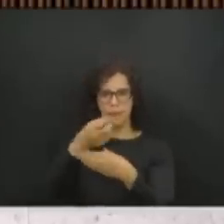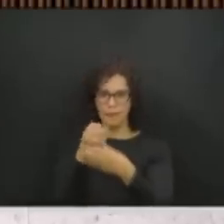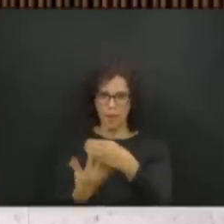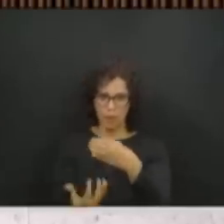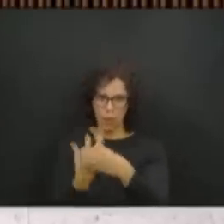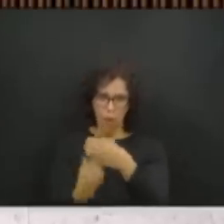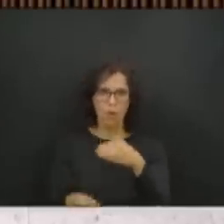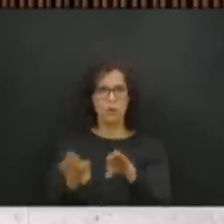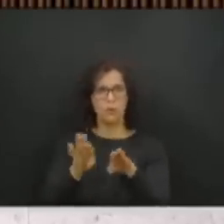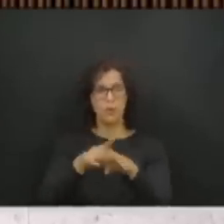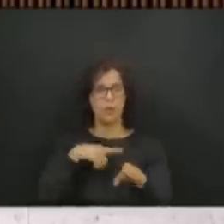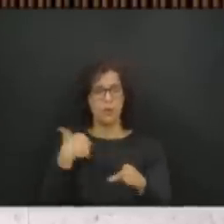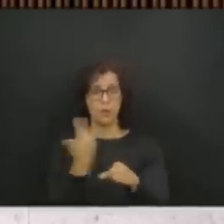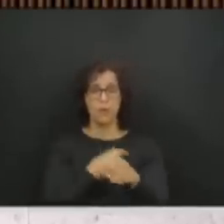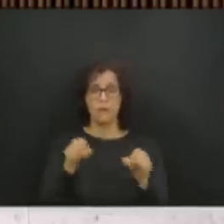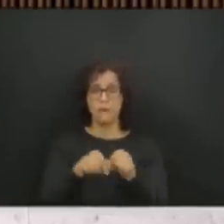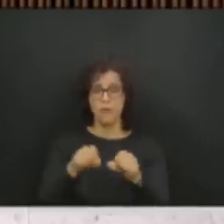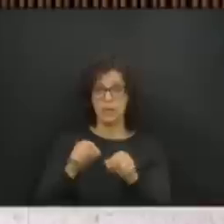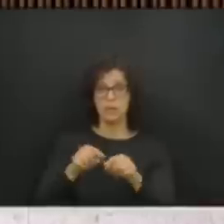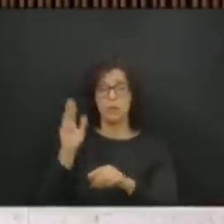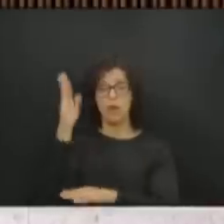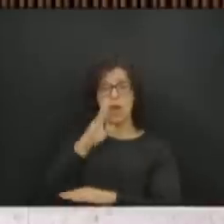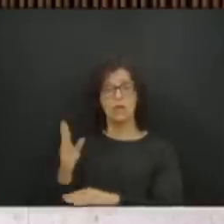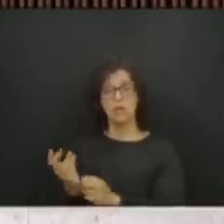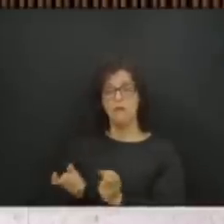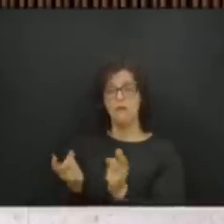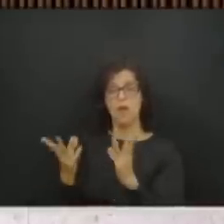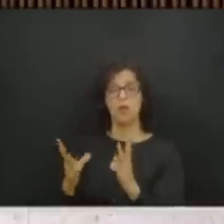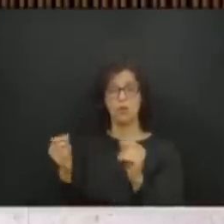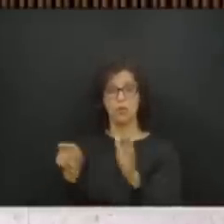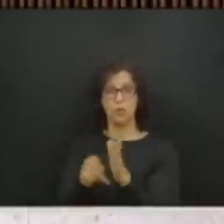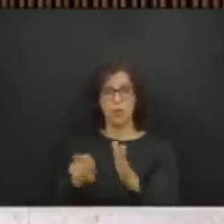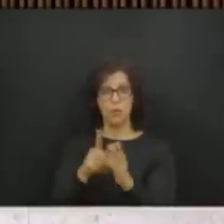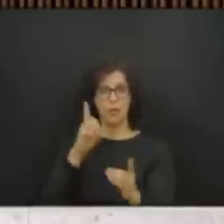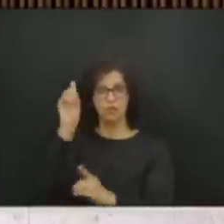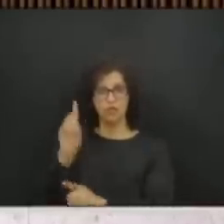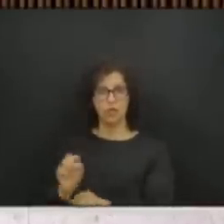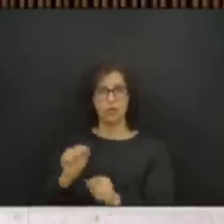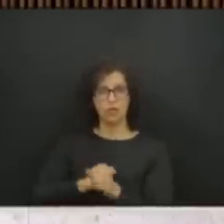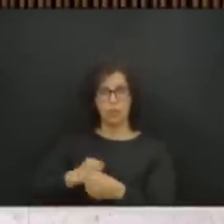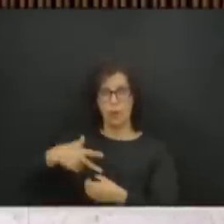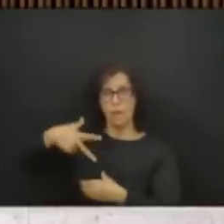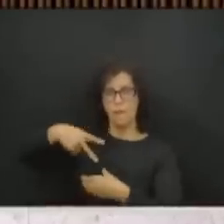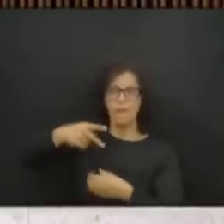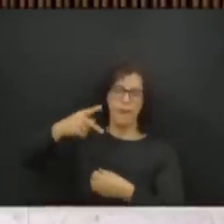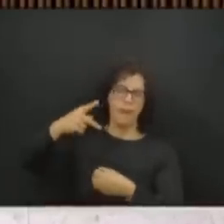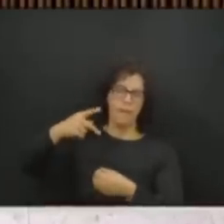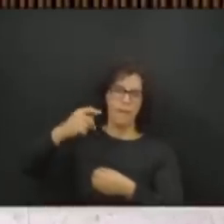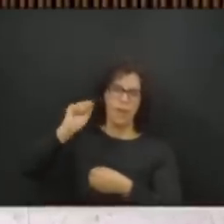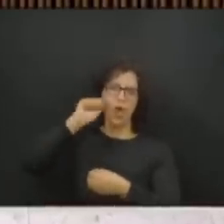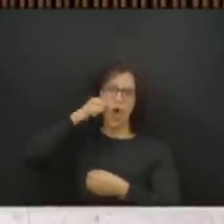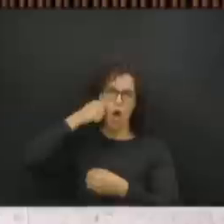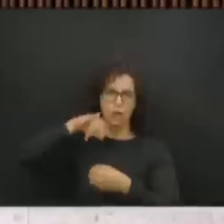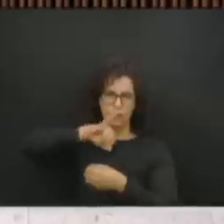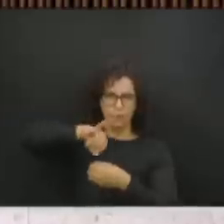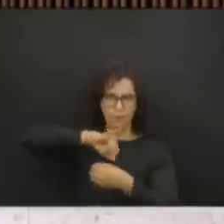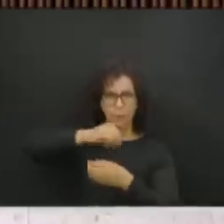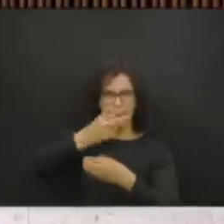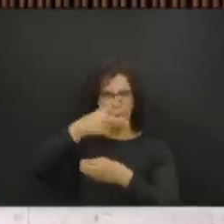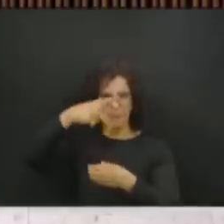de quebra o PL autoriza a união a vender toda a parcela Cola tem direito do petróleo extraído no pré-sal no regime de